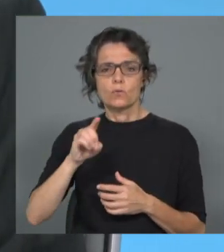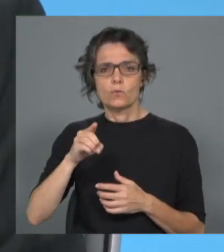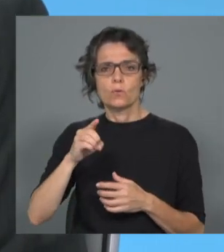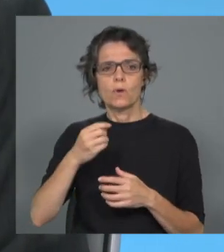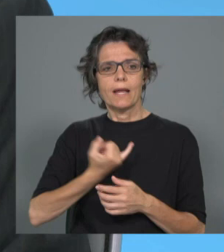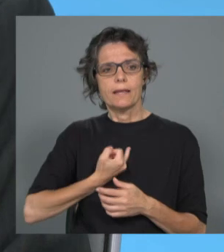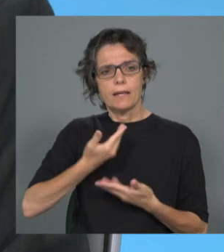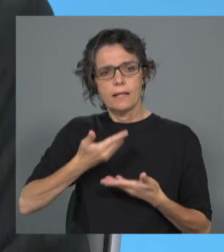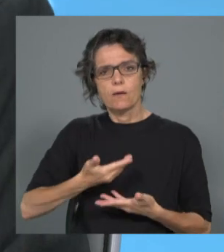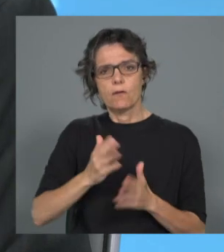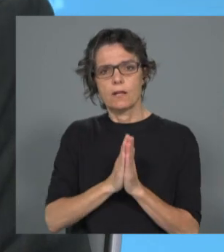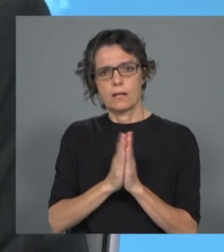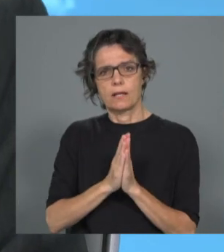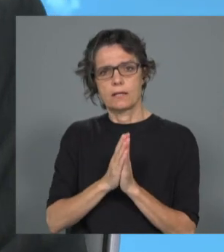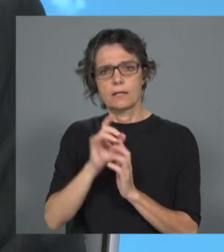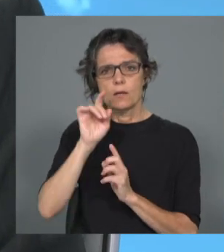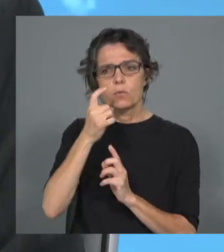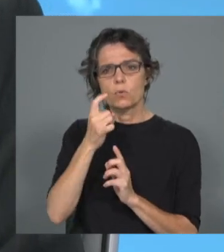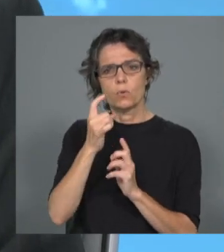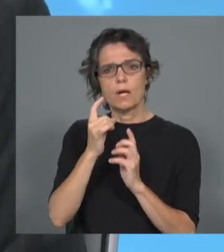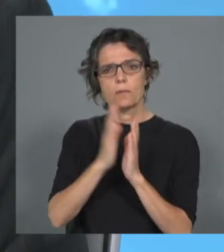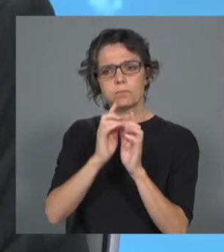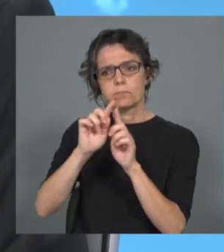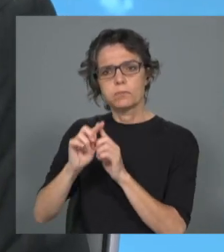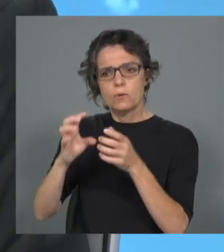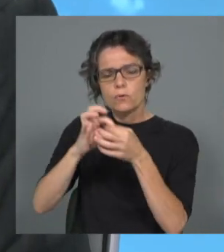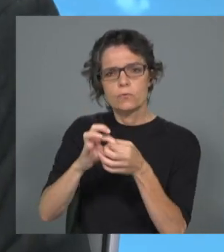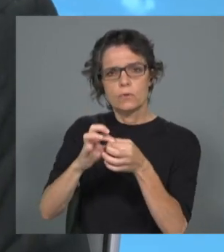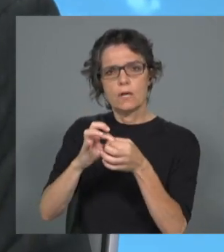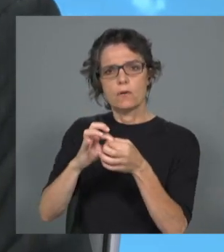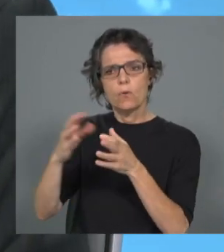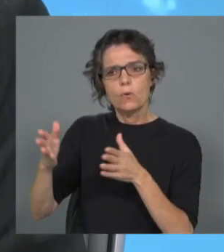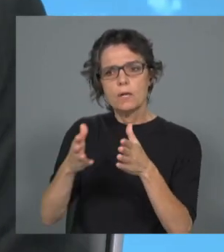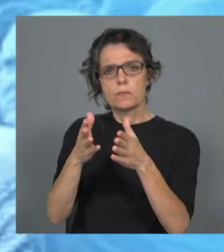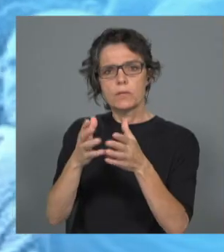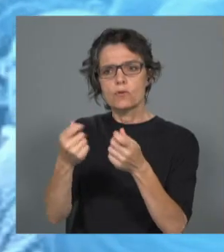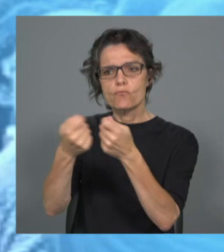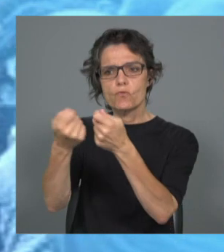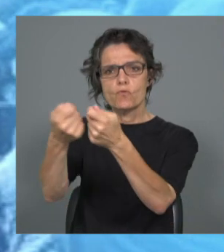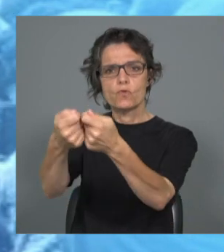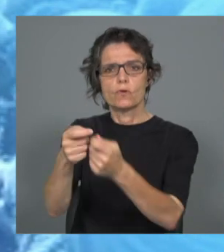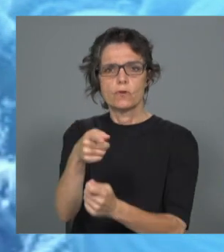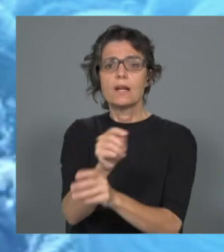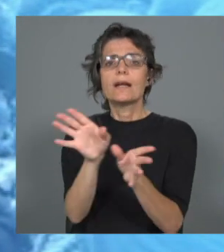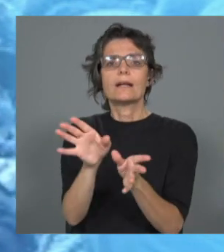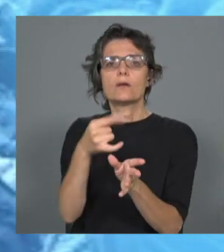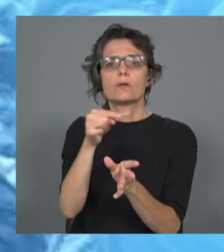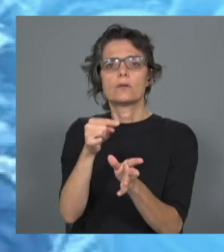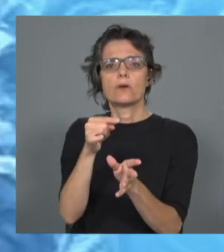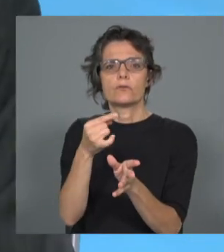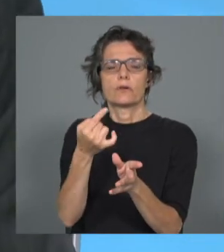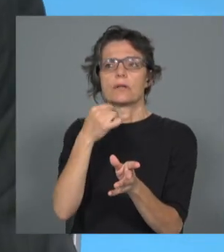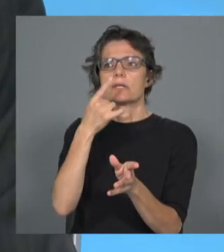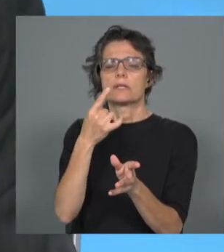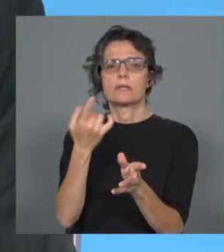E, portanto, é a busca dos caminhos mais adequados, sabendo sempre, não tínhamos ilusões, quer dizer, o Evangelho